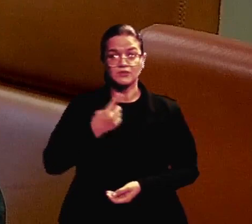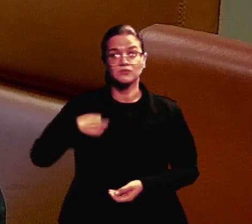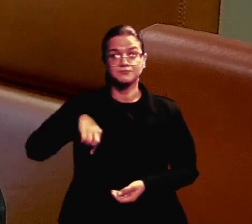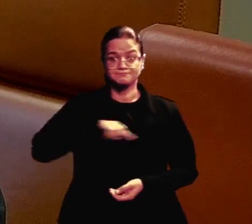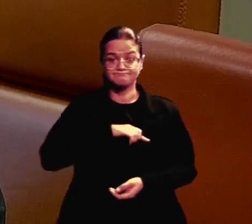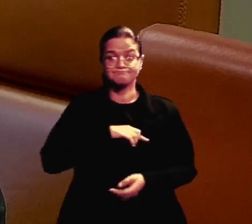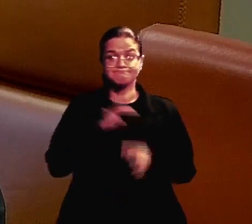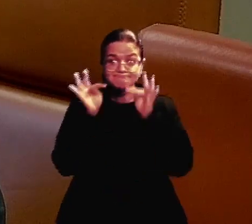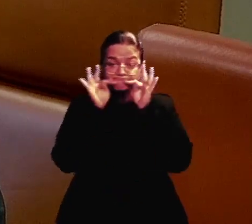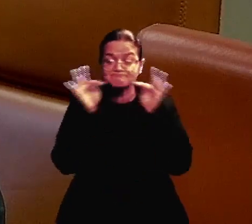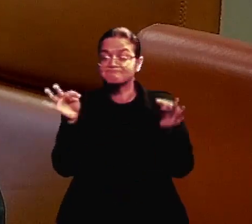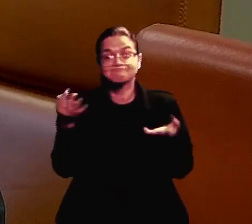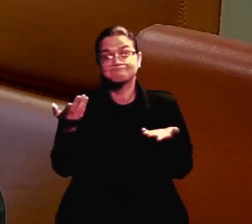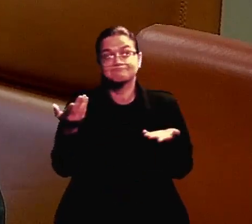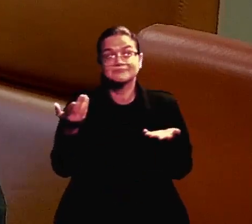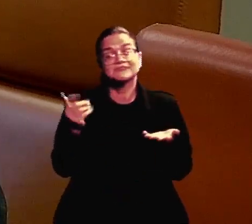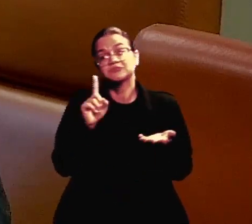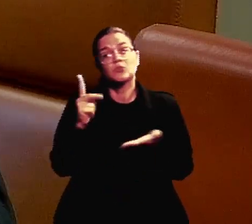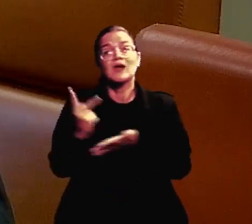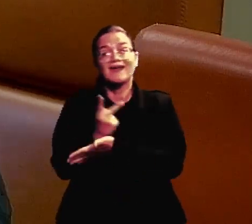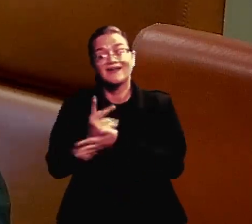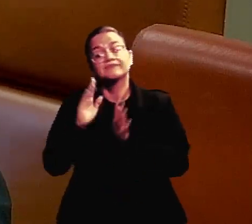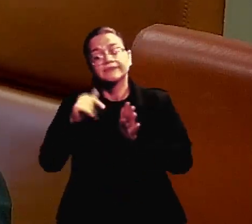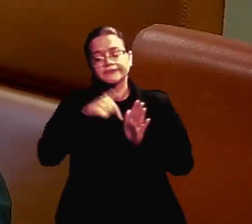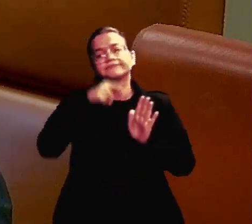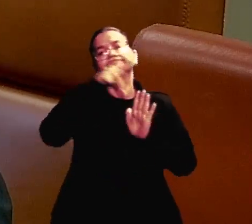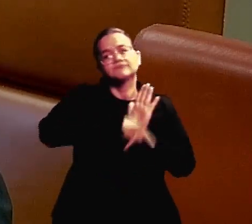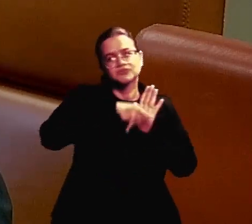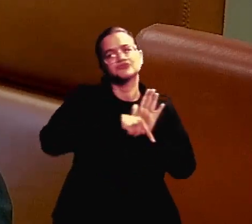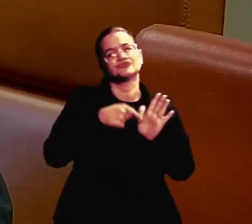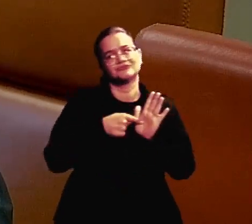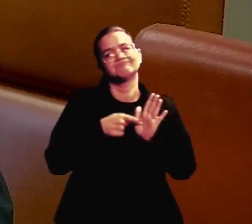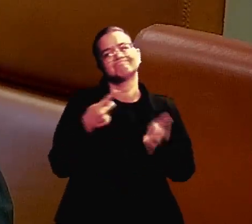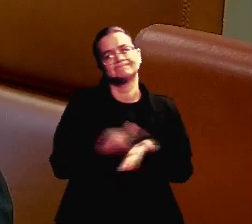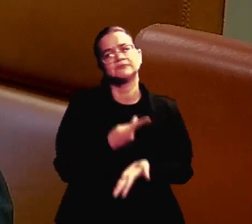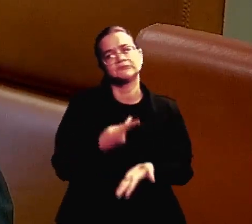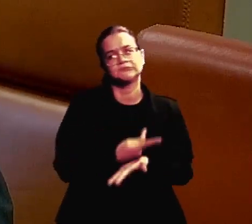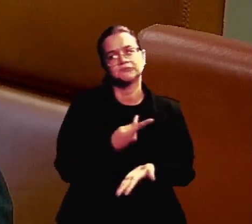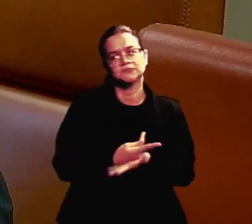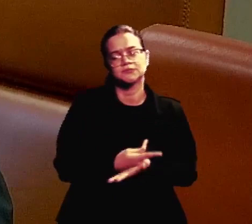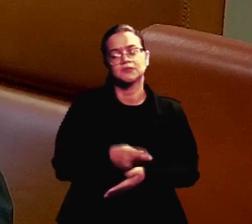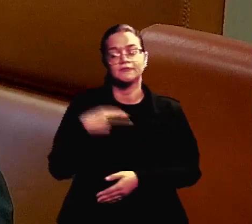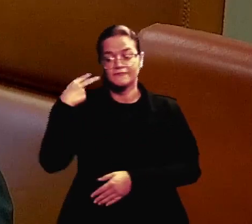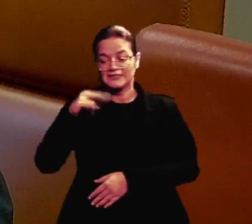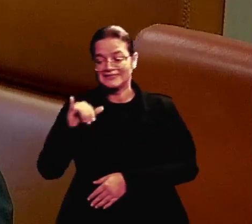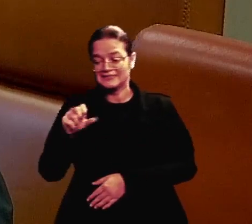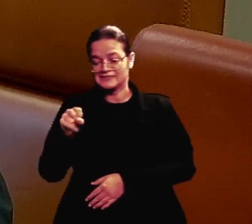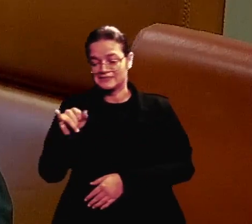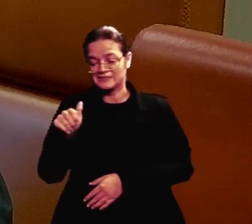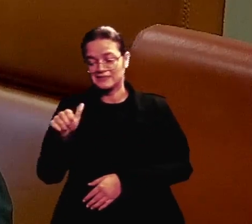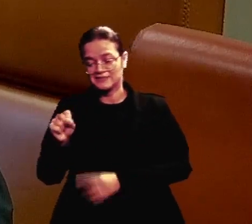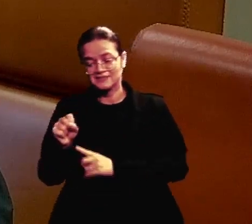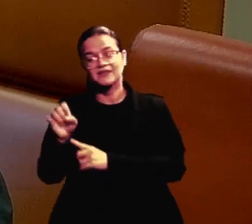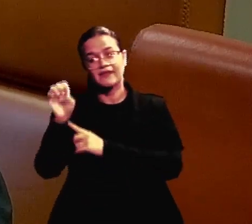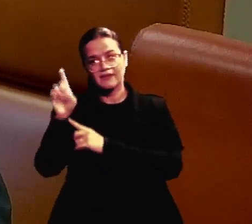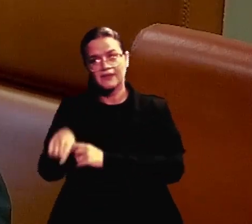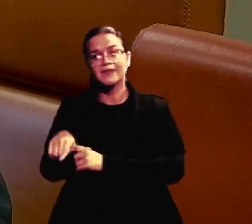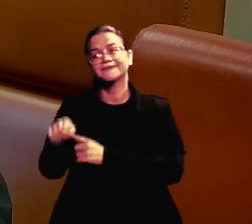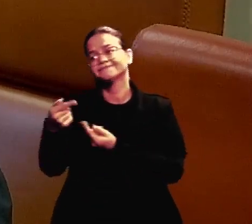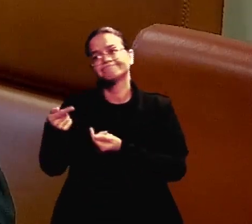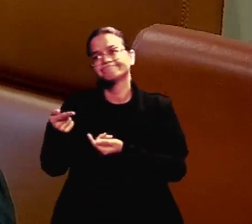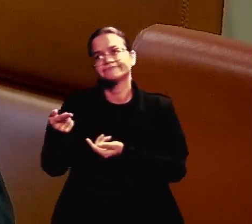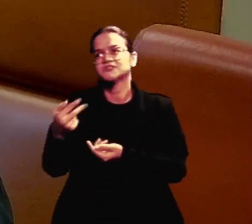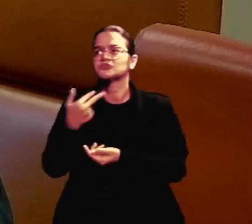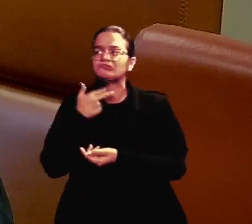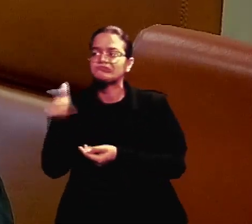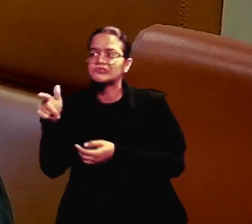o nosso pensamento não está errado, mas o projeto está errado. O vereador Isaías, a